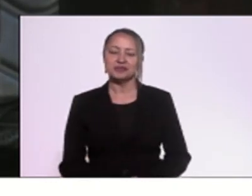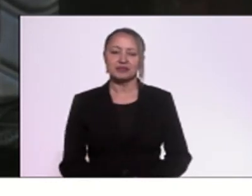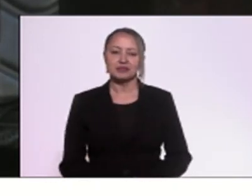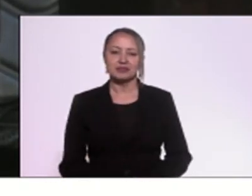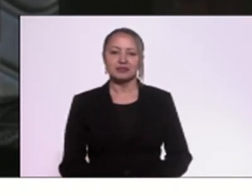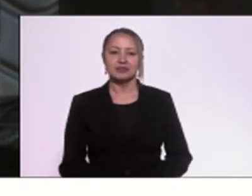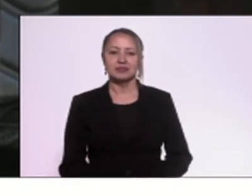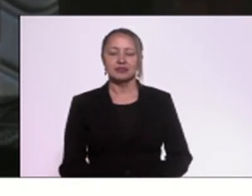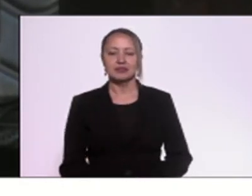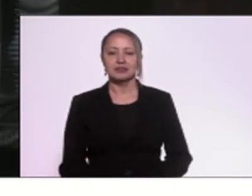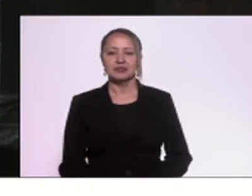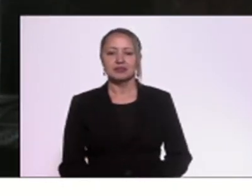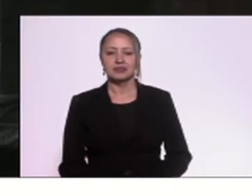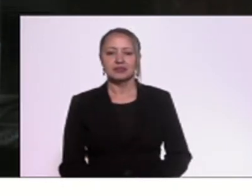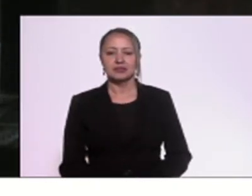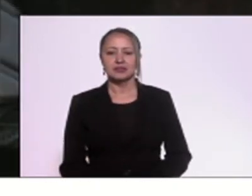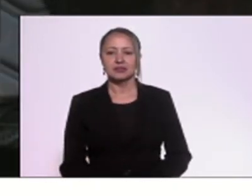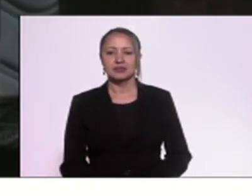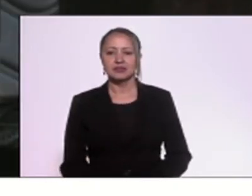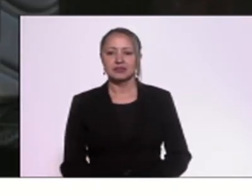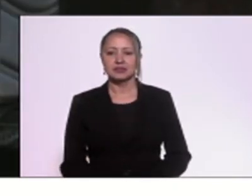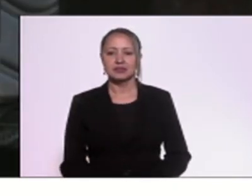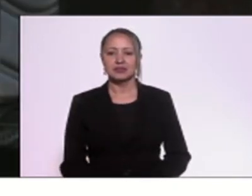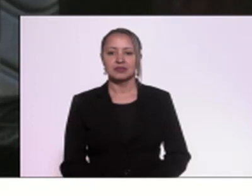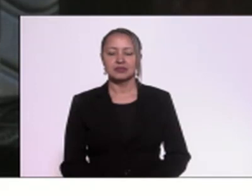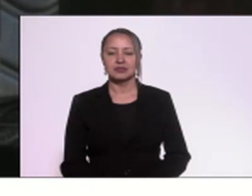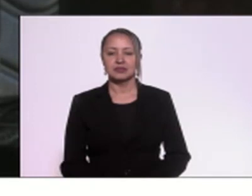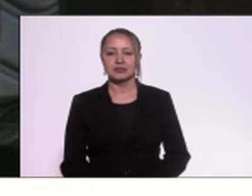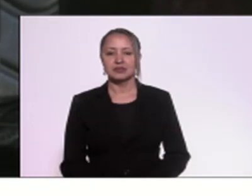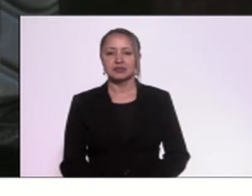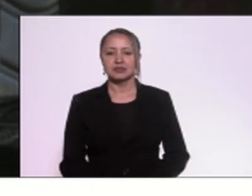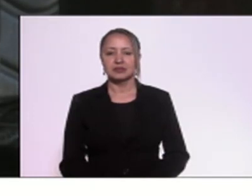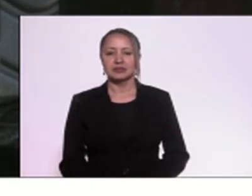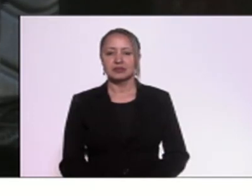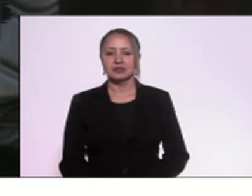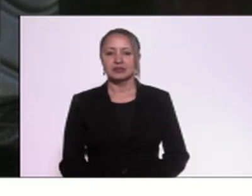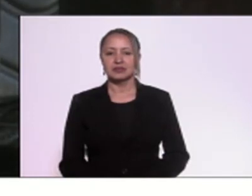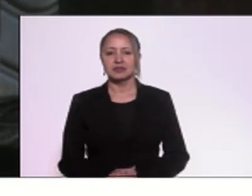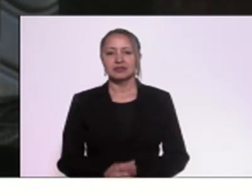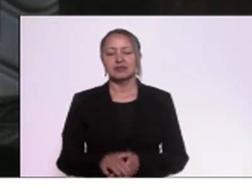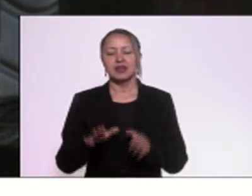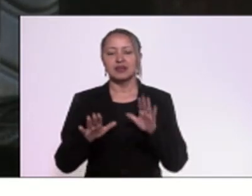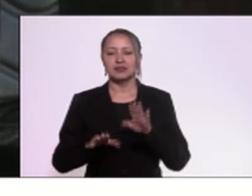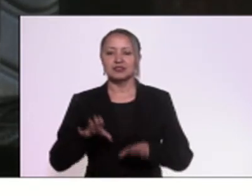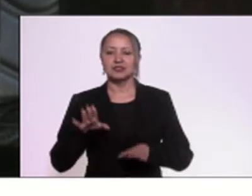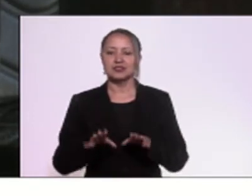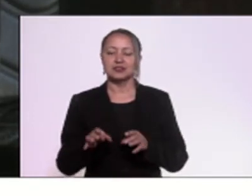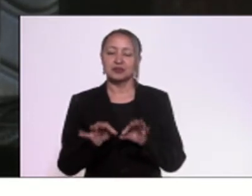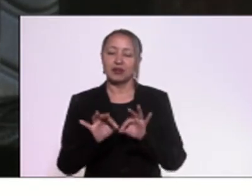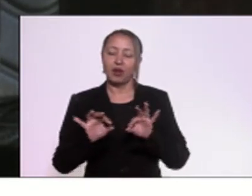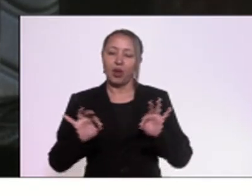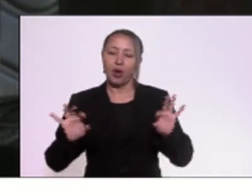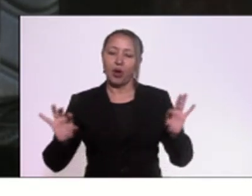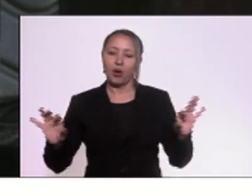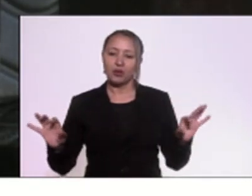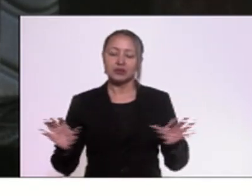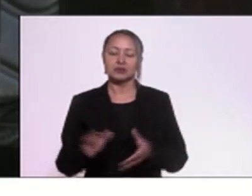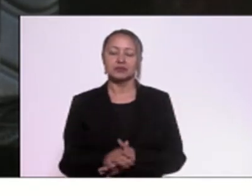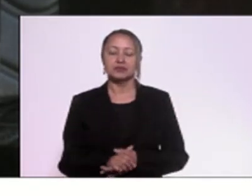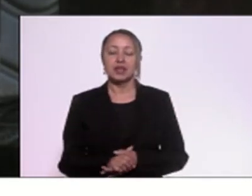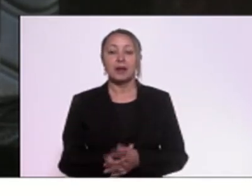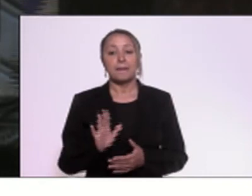trajetória, através da lei do ISS, que sempre está contribuindo para que a cultura possa